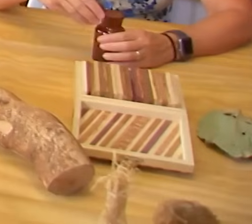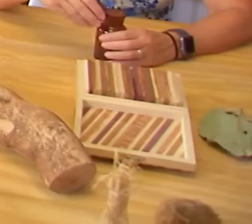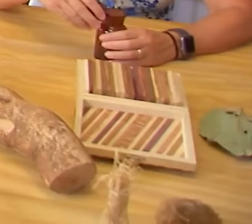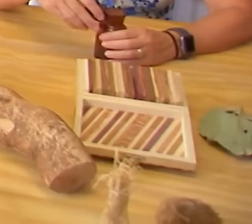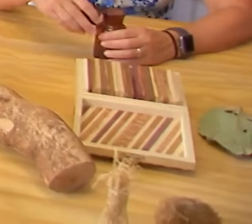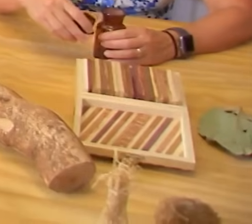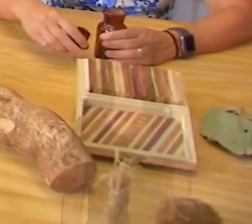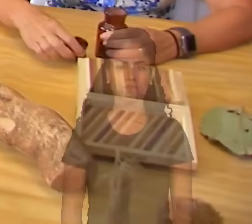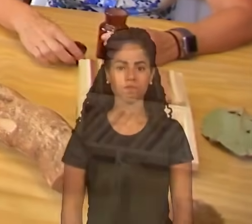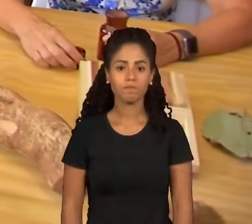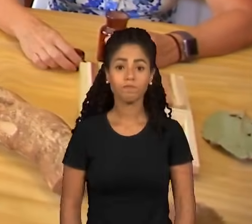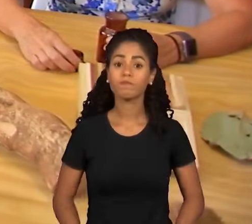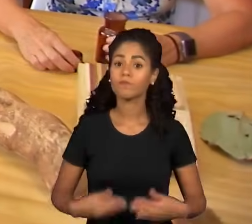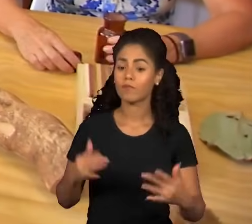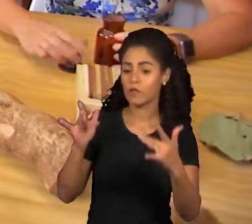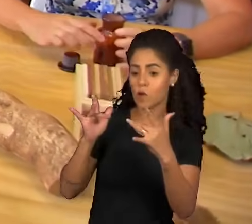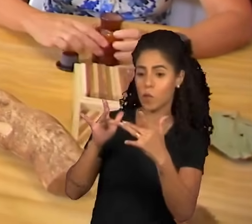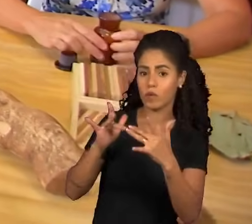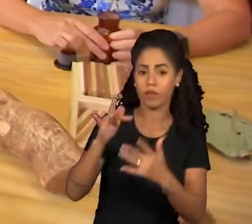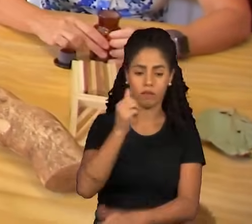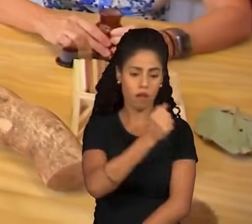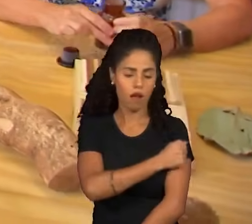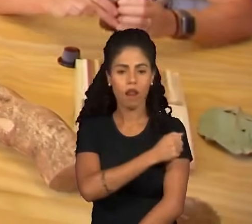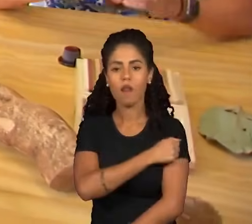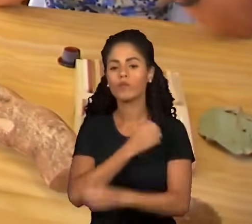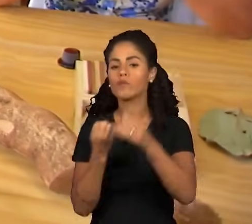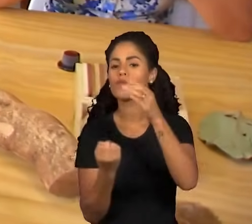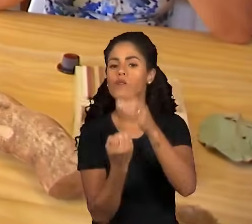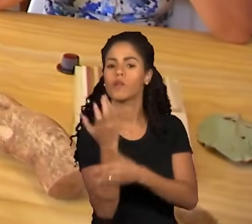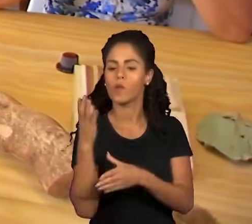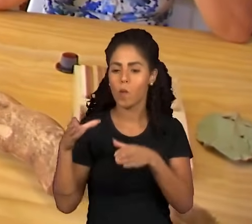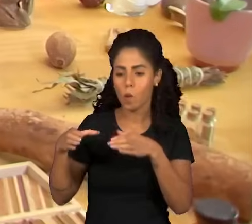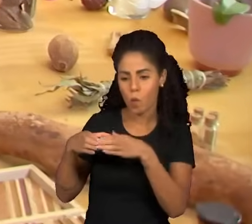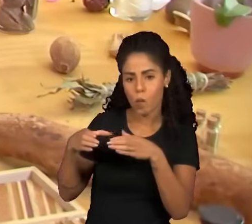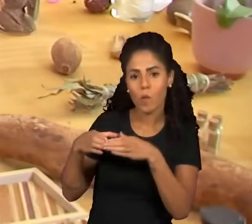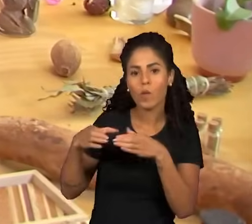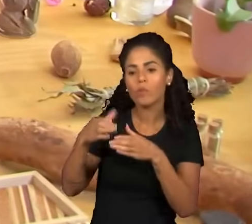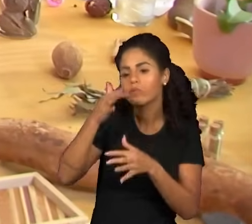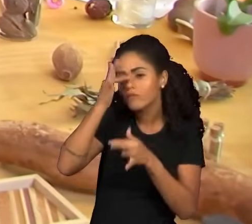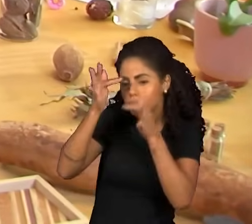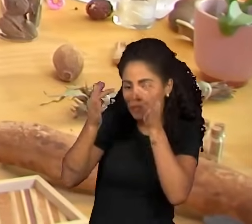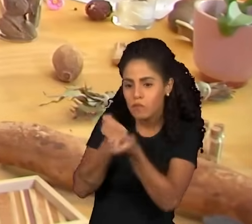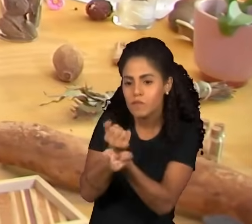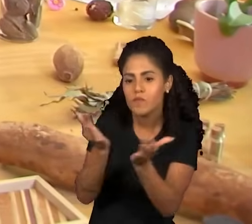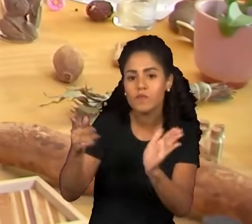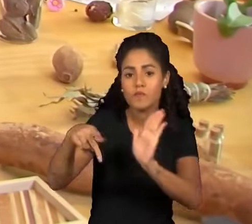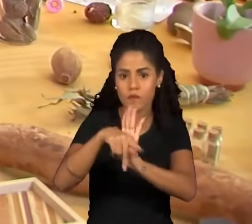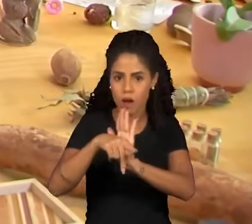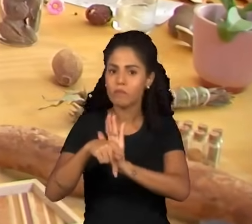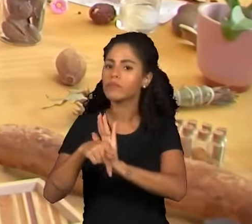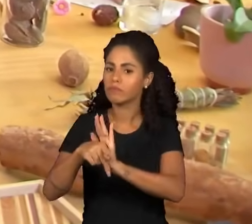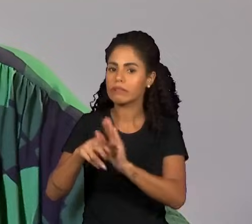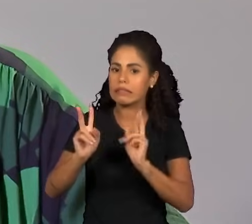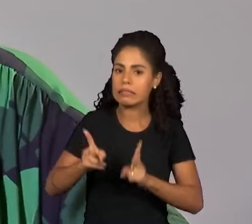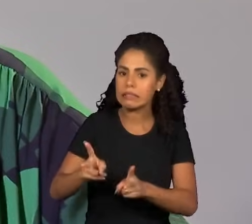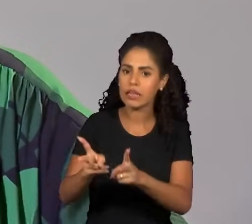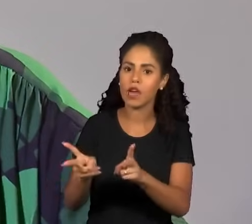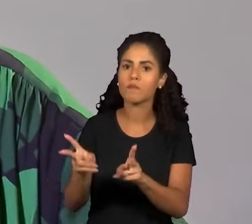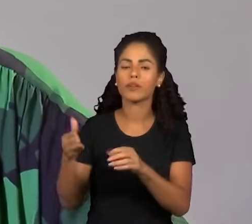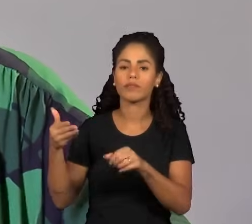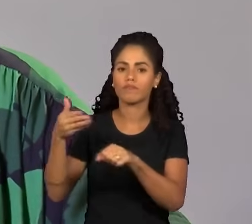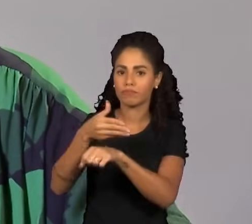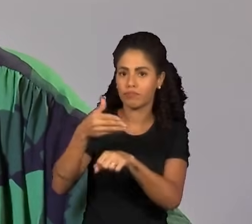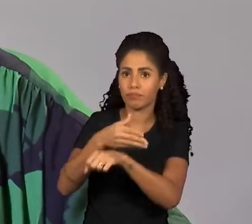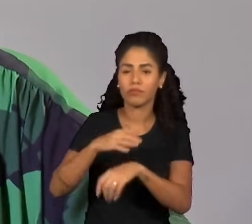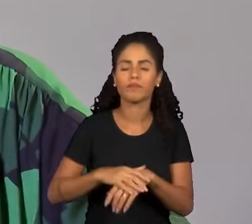O contato entre alunos proporcionou a criação de um clube de botânica, que se reúne regularmente. Esse clube já